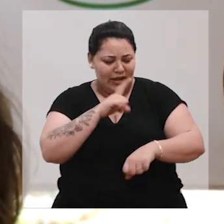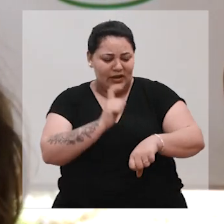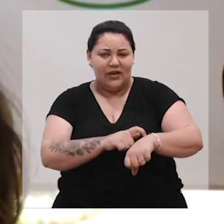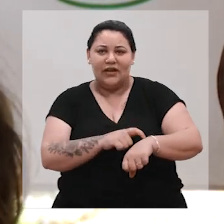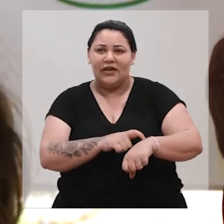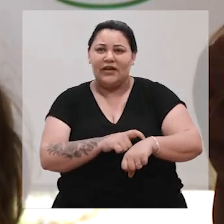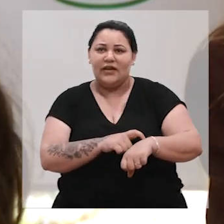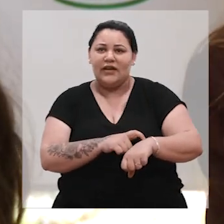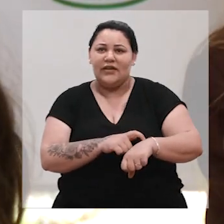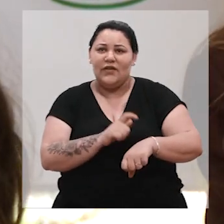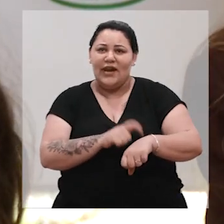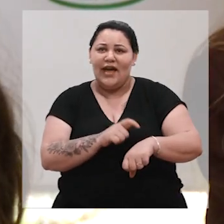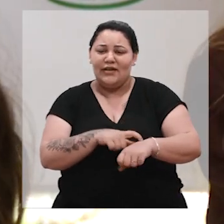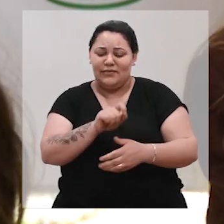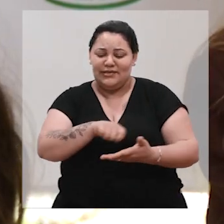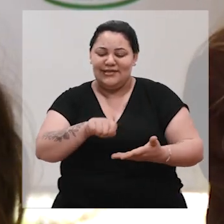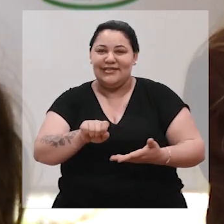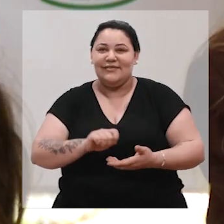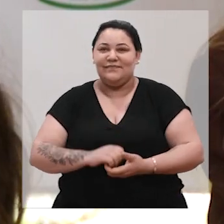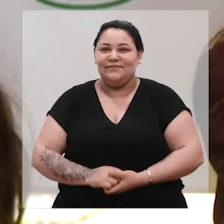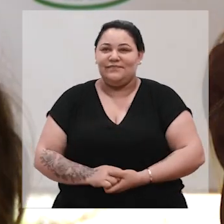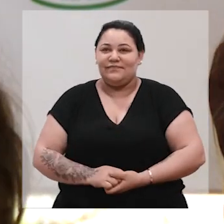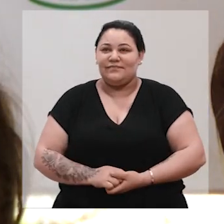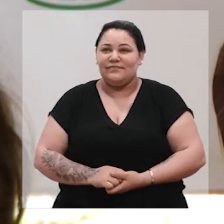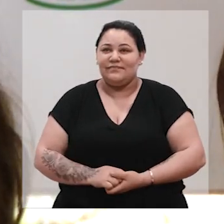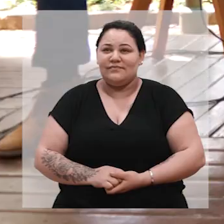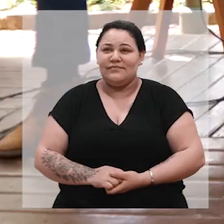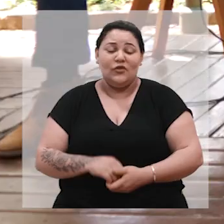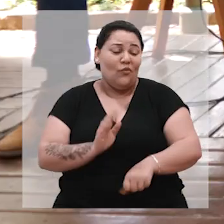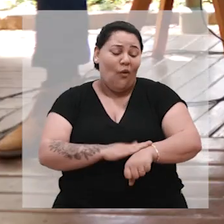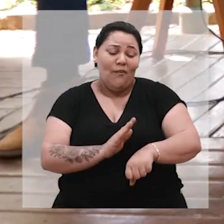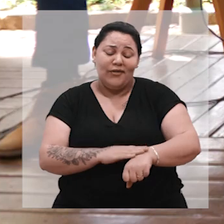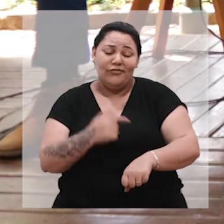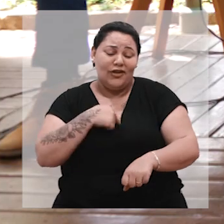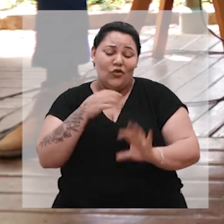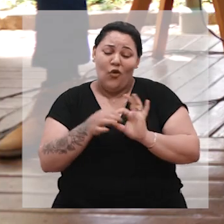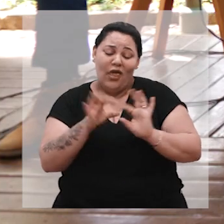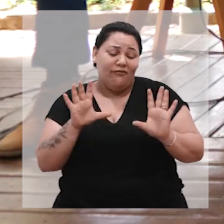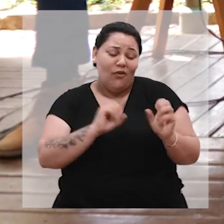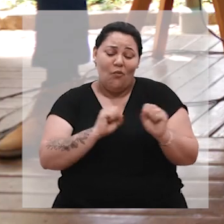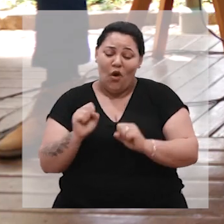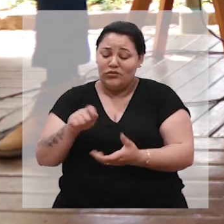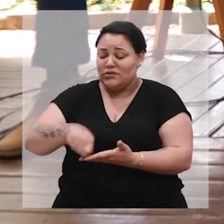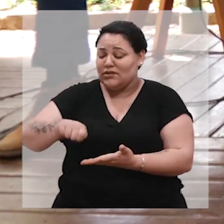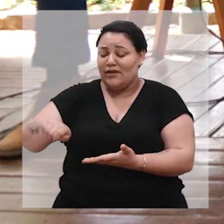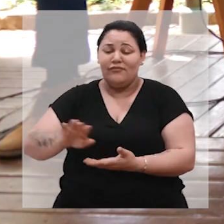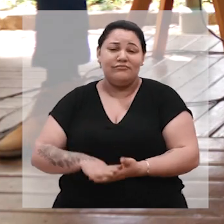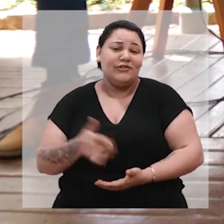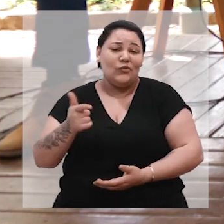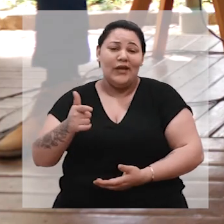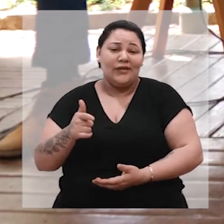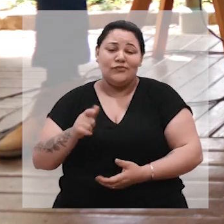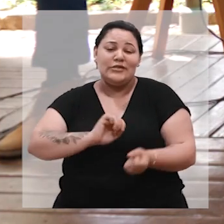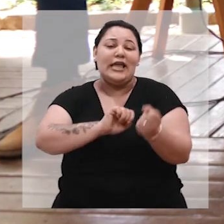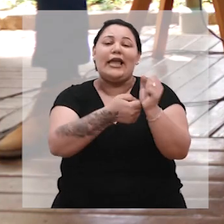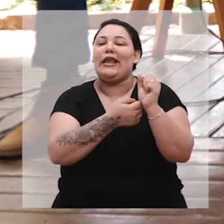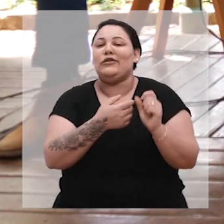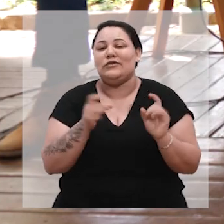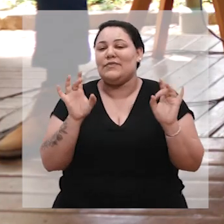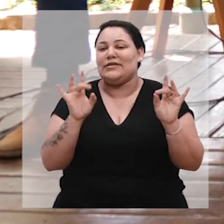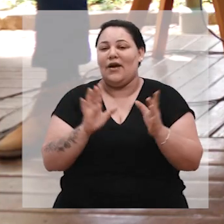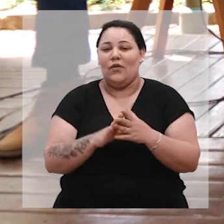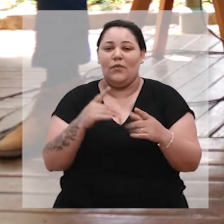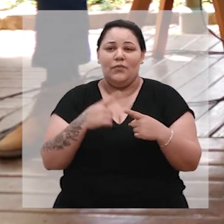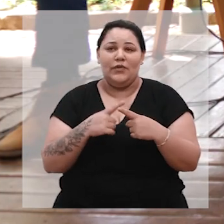Maia, você tem horário para escrita? Quando dá. Ah, viu? Então não tem segredo mesmo, não há receita. Não tem,